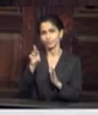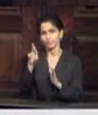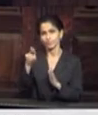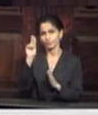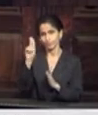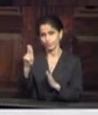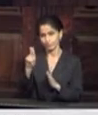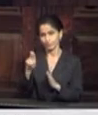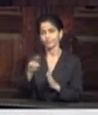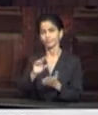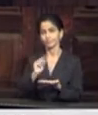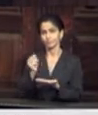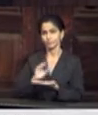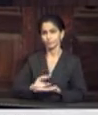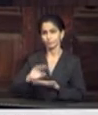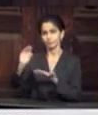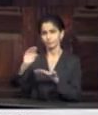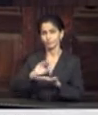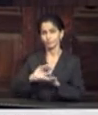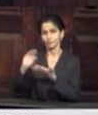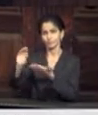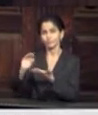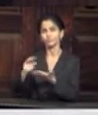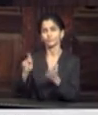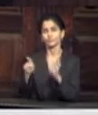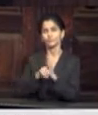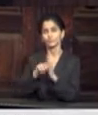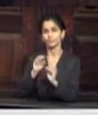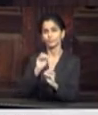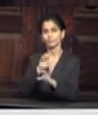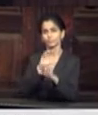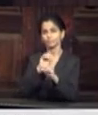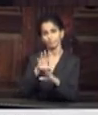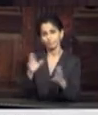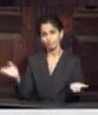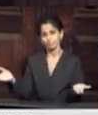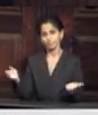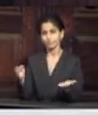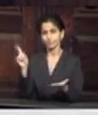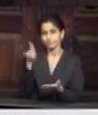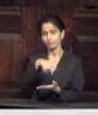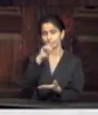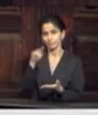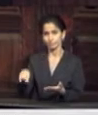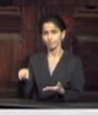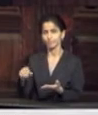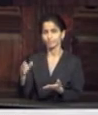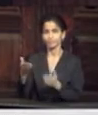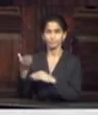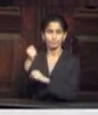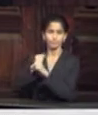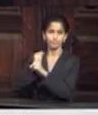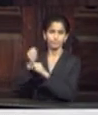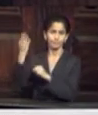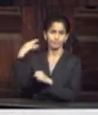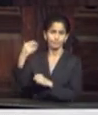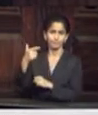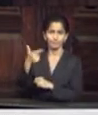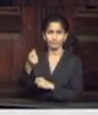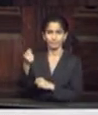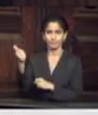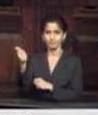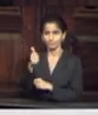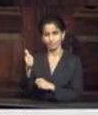sobre a parcela do orçamento federal vinculada à educação tinham sido extintos e o foram em 2011. Ora, com